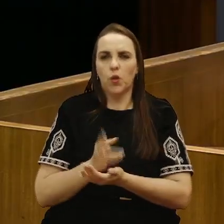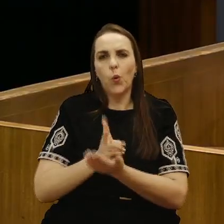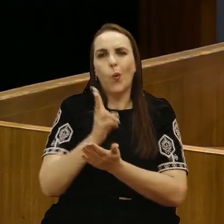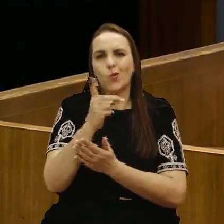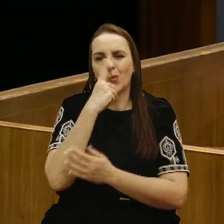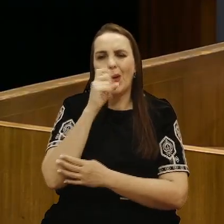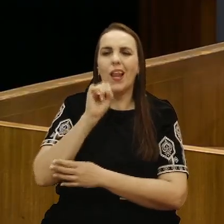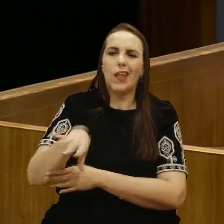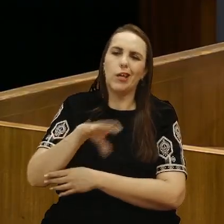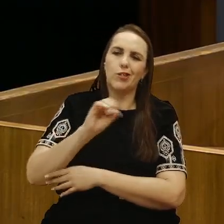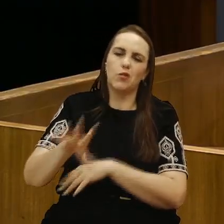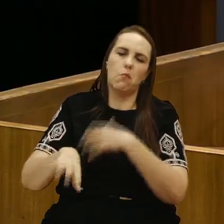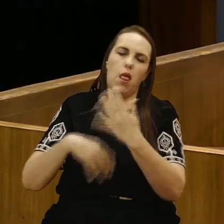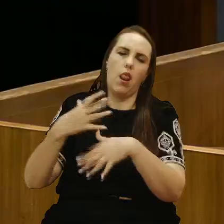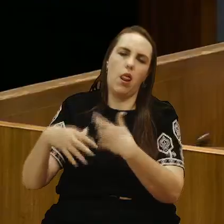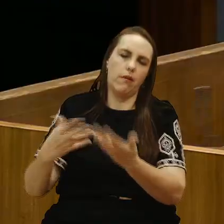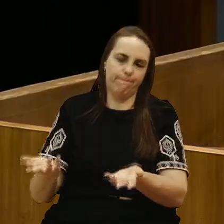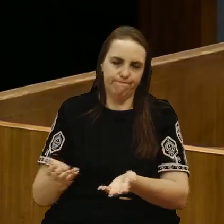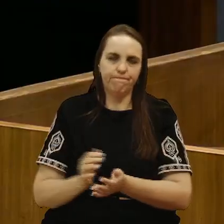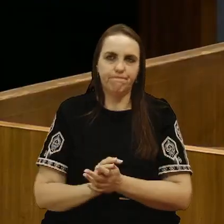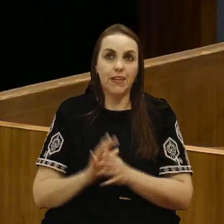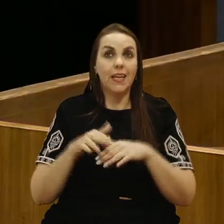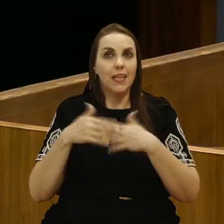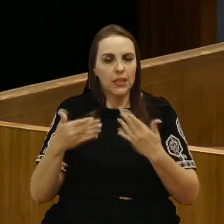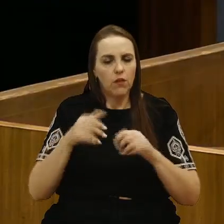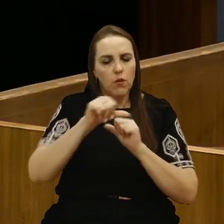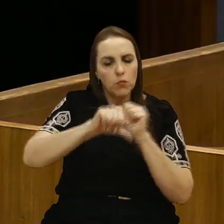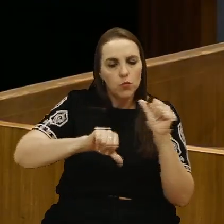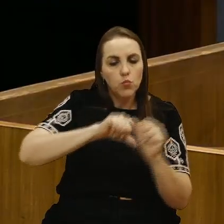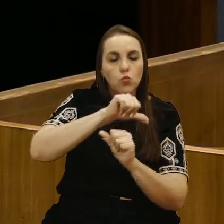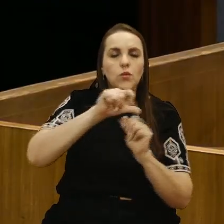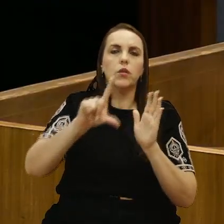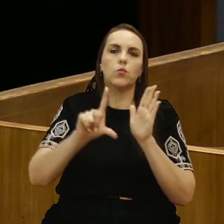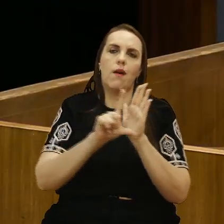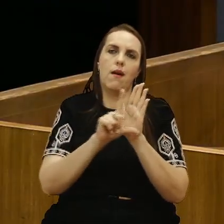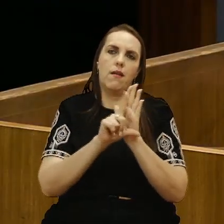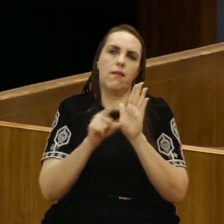fazendo uma alteração na lei